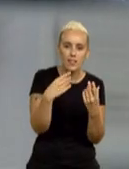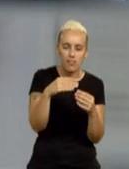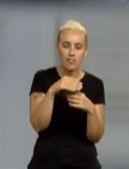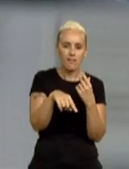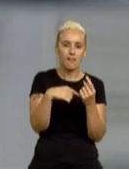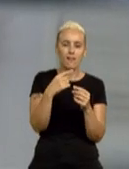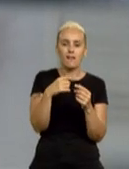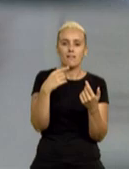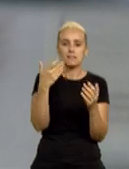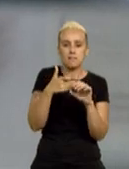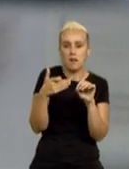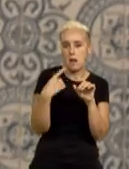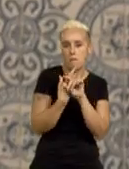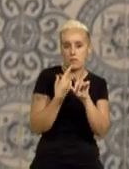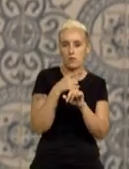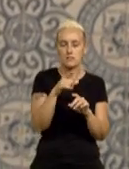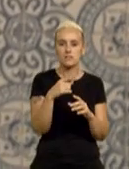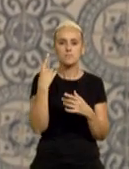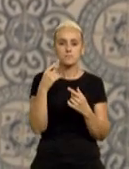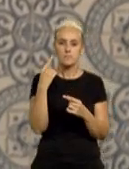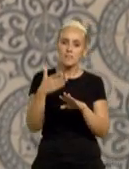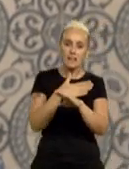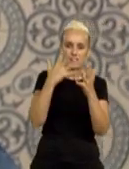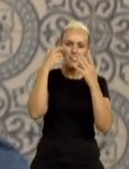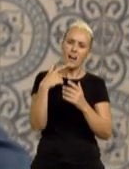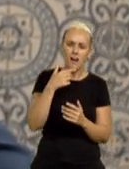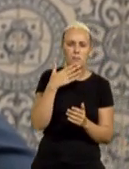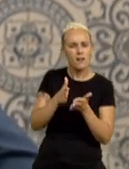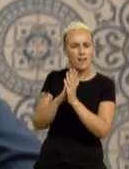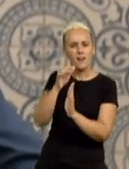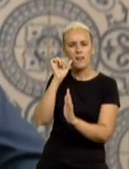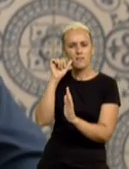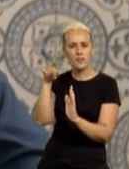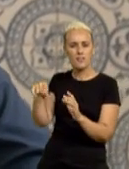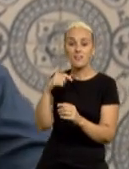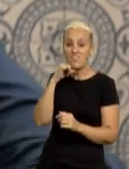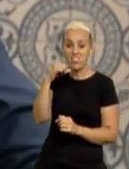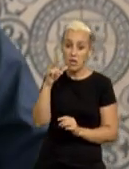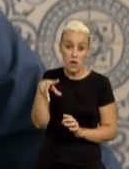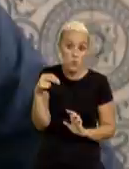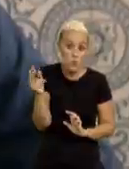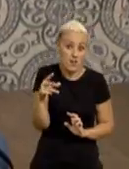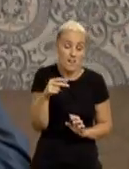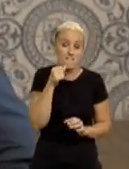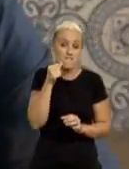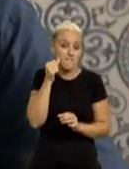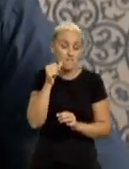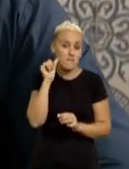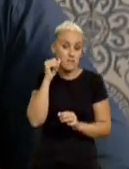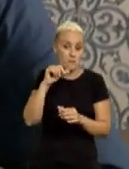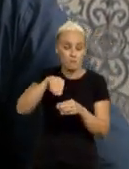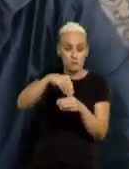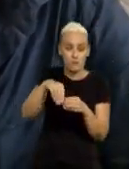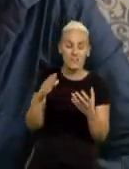de traçadinho antes de ir para a night. Álvaro, não há traçadinhos para a gente já agora, eu não costumo ver traçadinhos, mas, portanto, um brinde